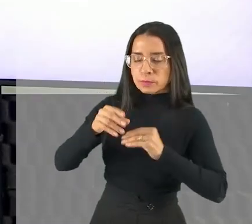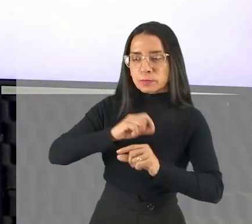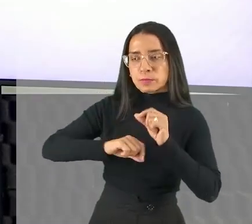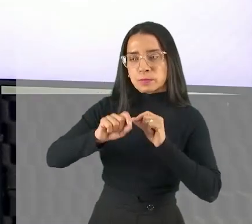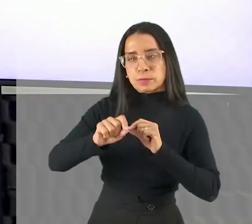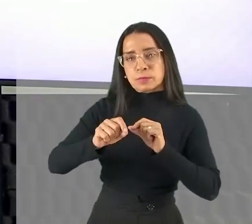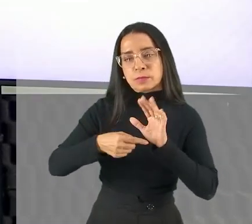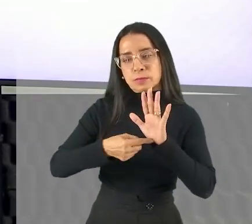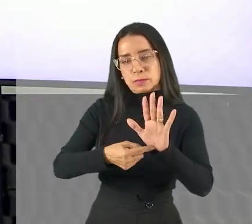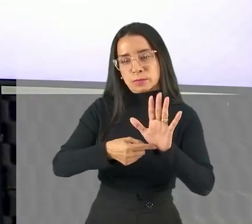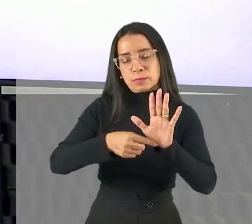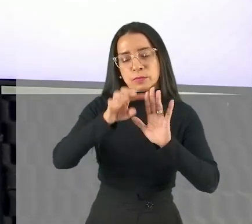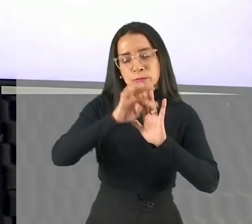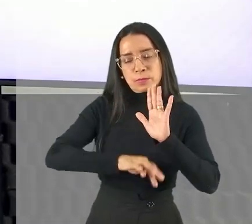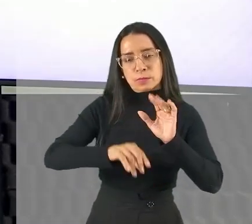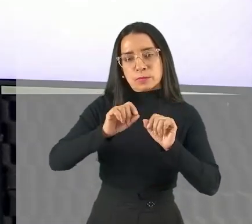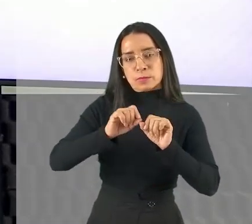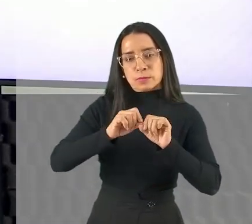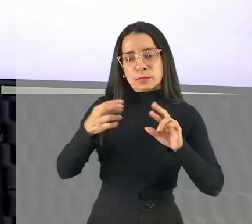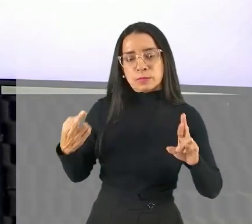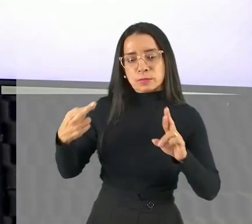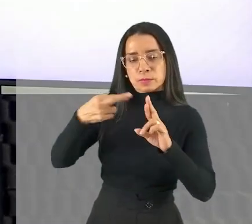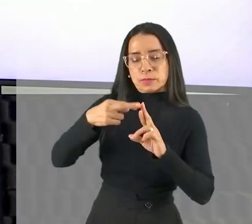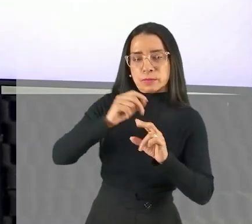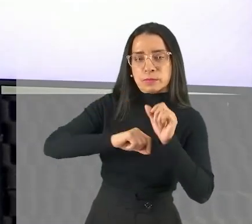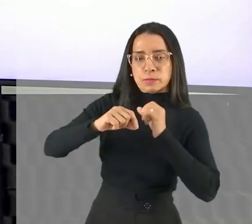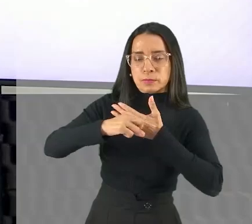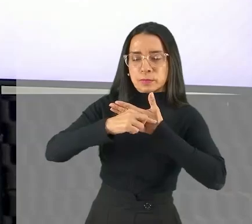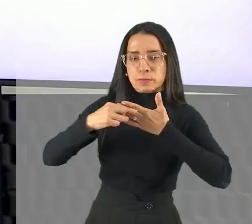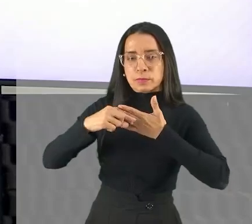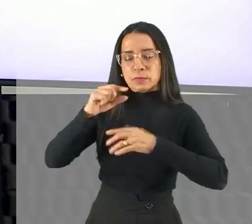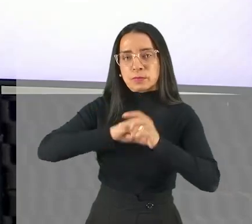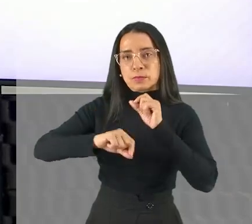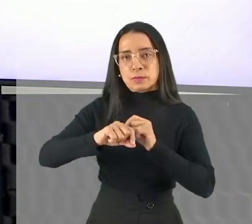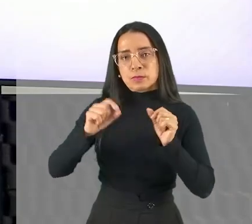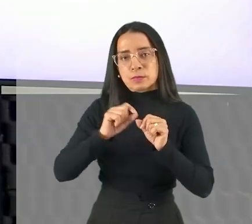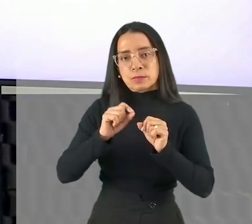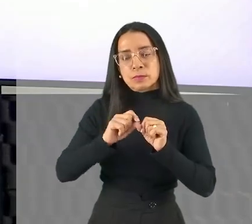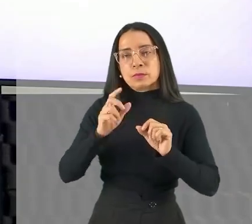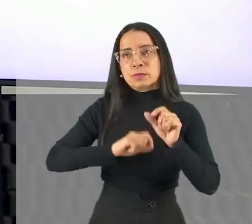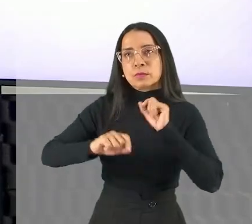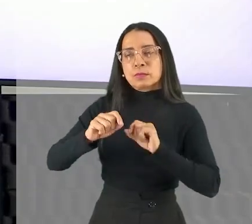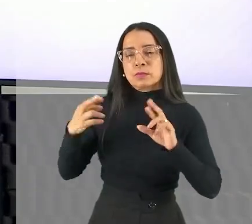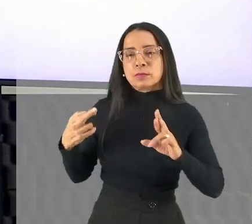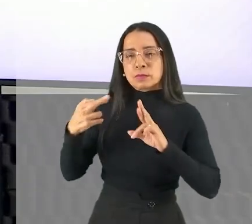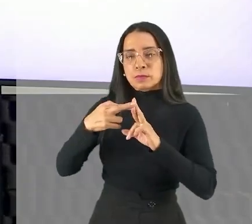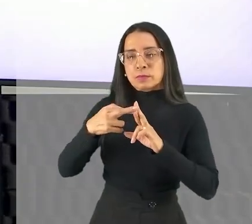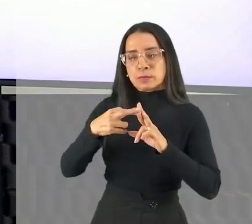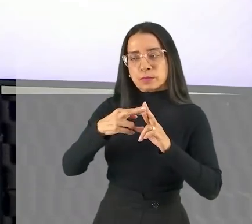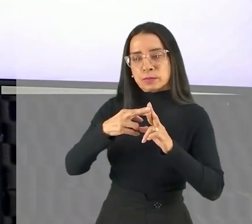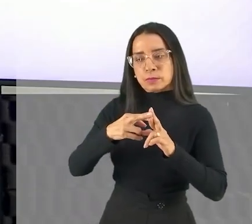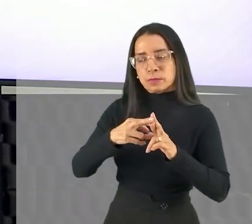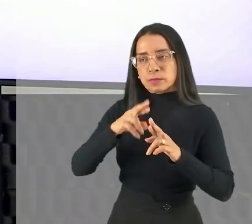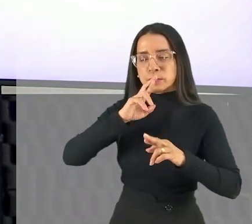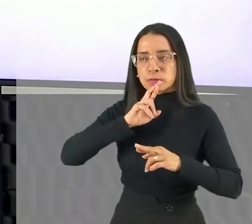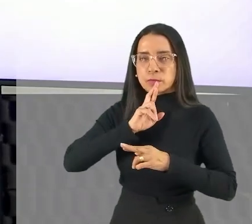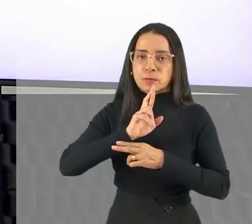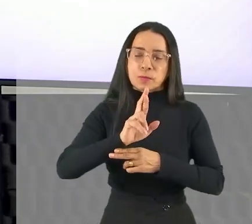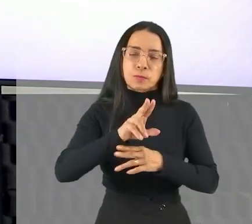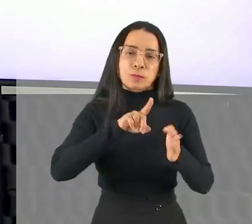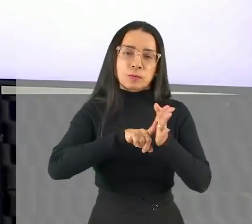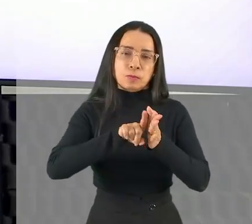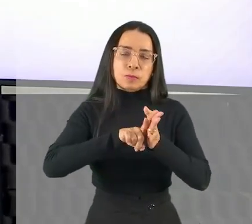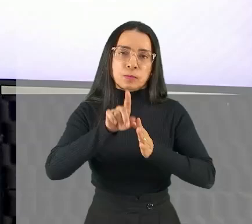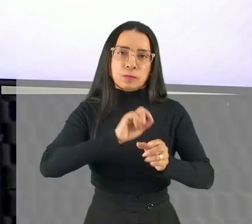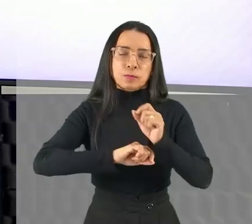apresentando no texto, a gente faz referência a autores, a gente faz referência a resultados de pesquisas. E aqui, quando a gente vem para essa questão,